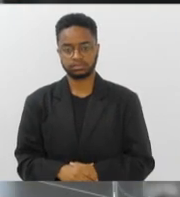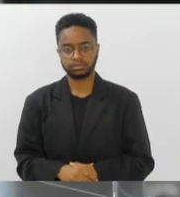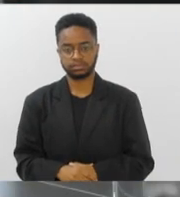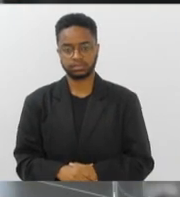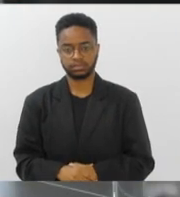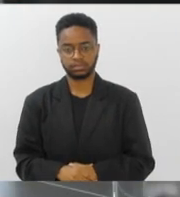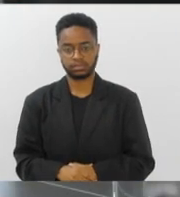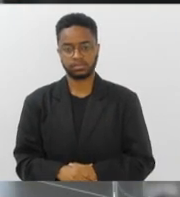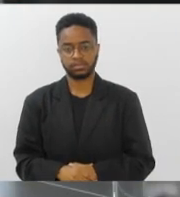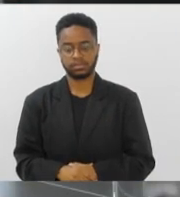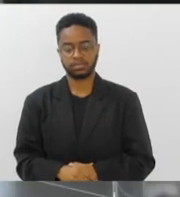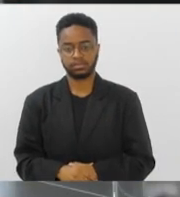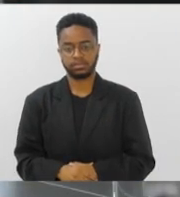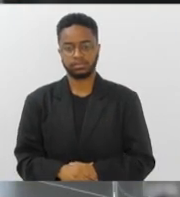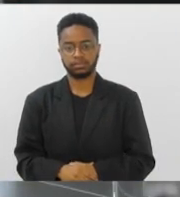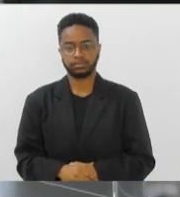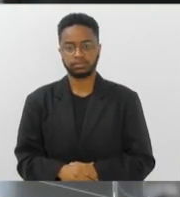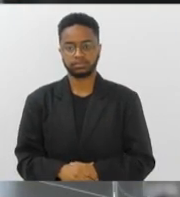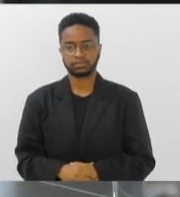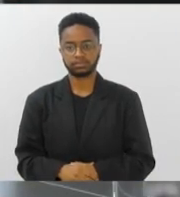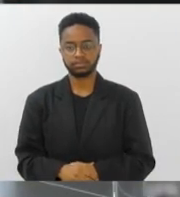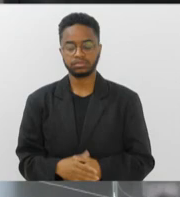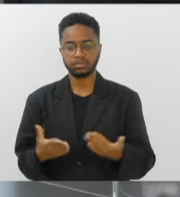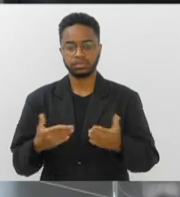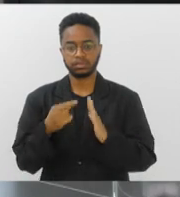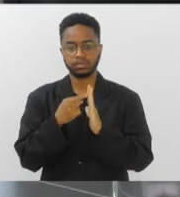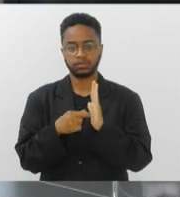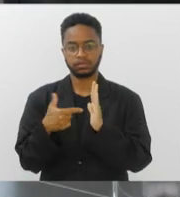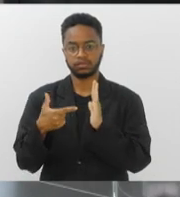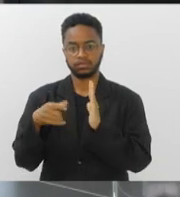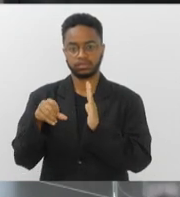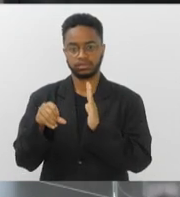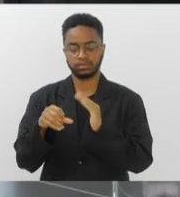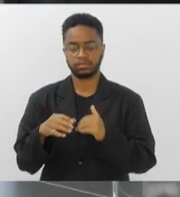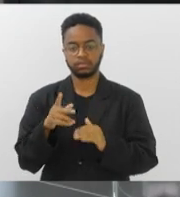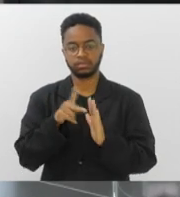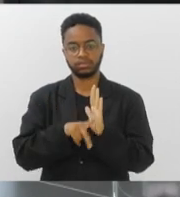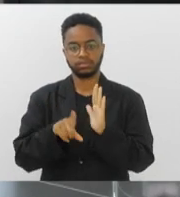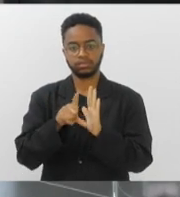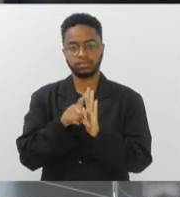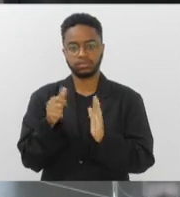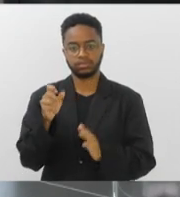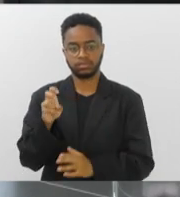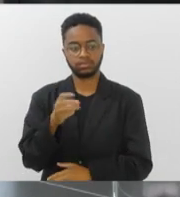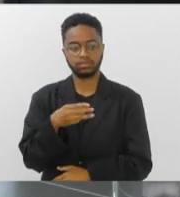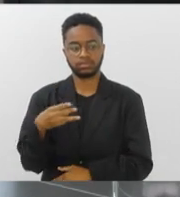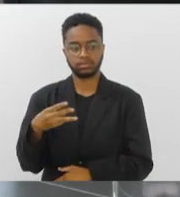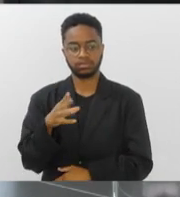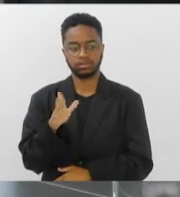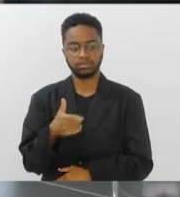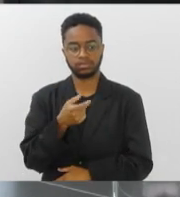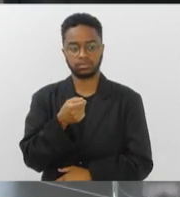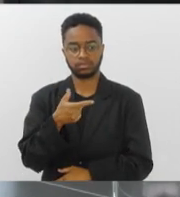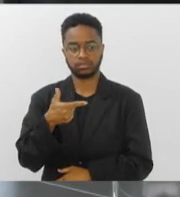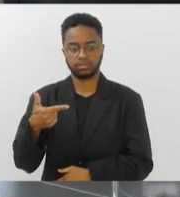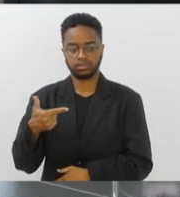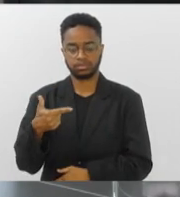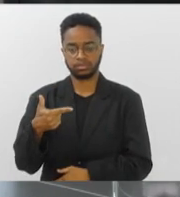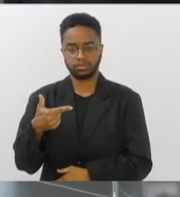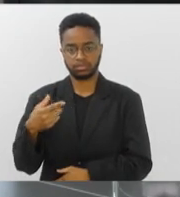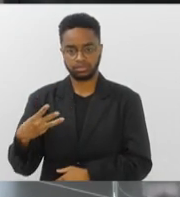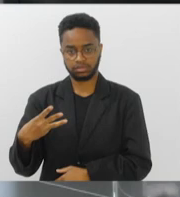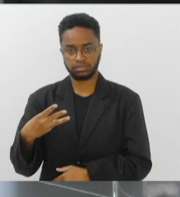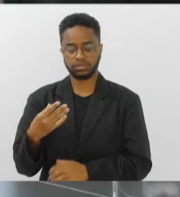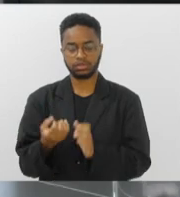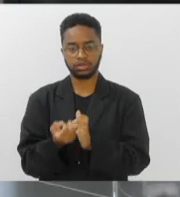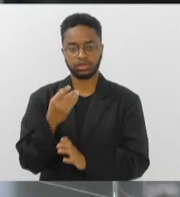Aprovado. Passo ao 29 da pauta. Projeto de lei 1533 de 2023, de autoria do